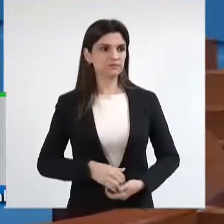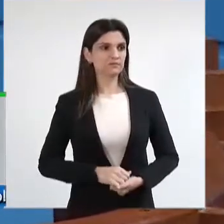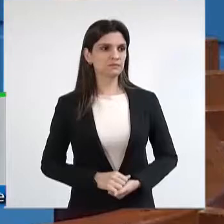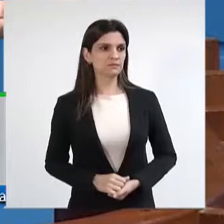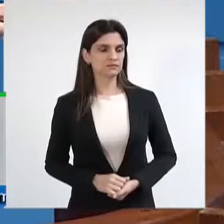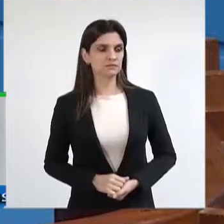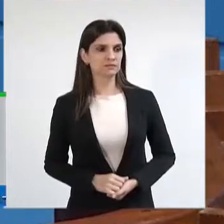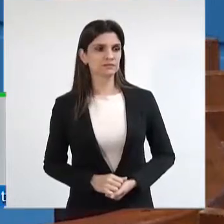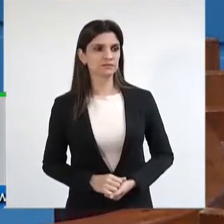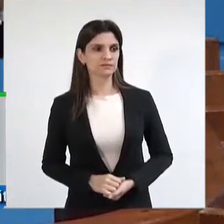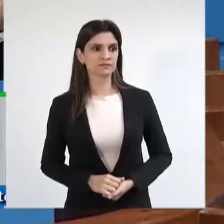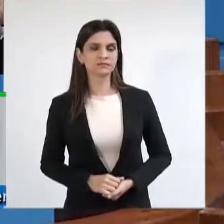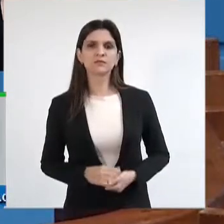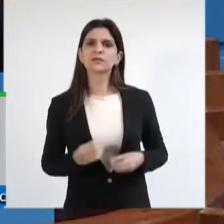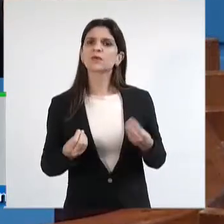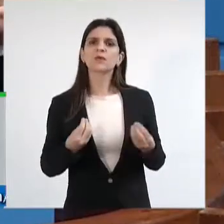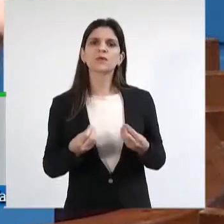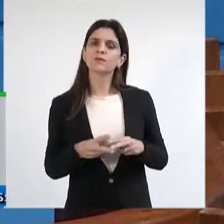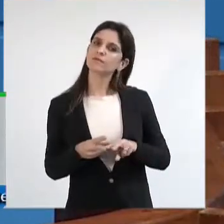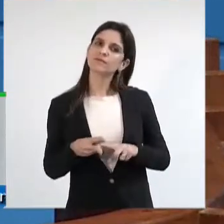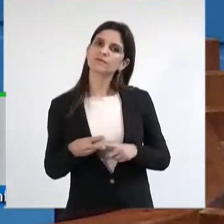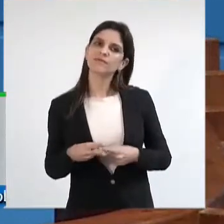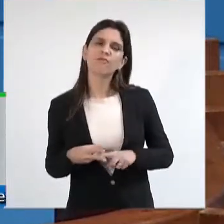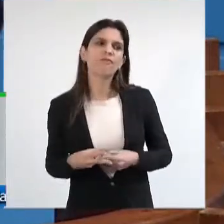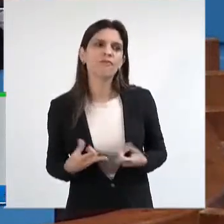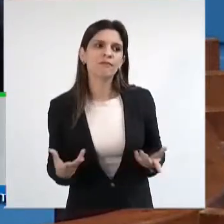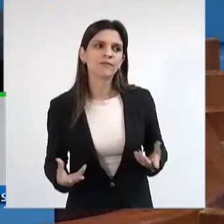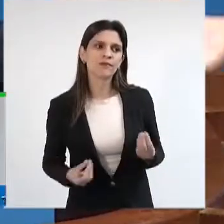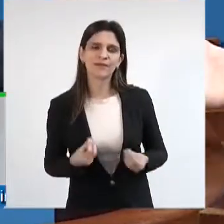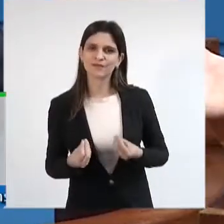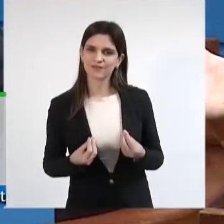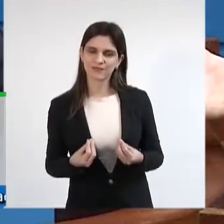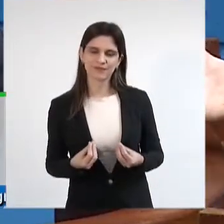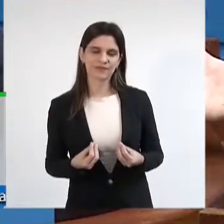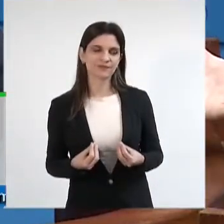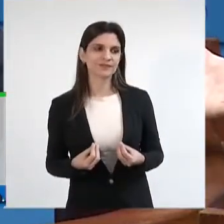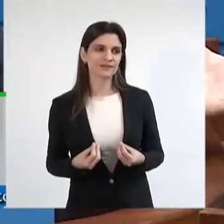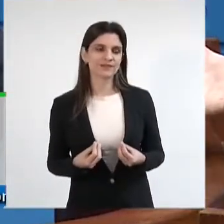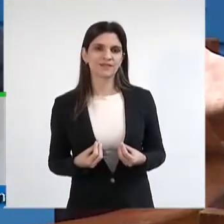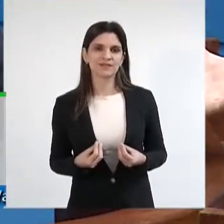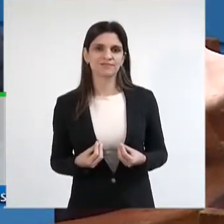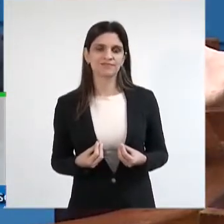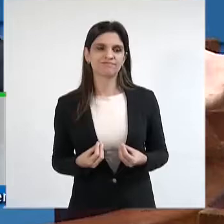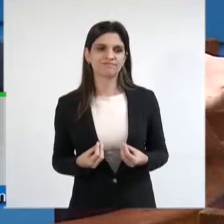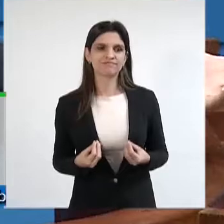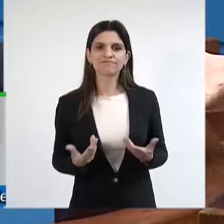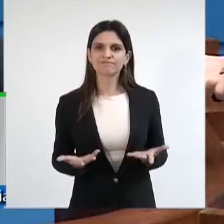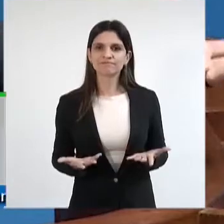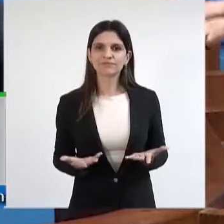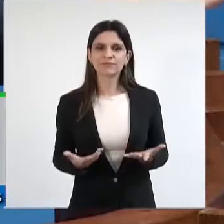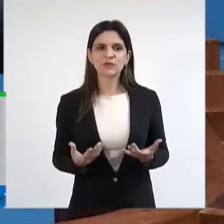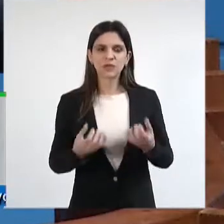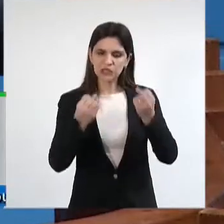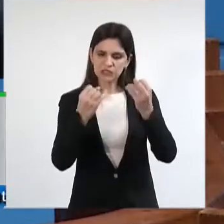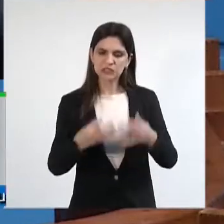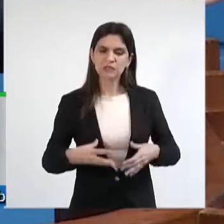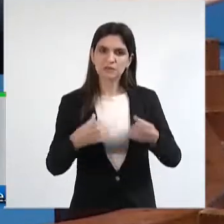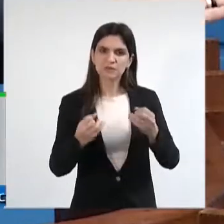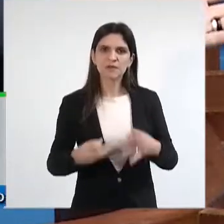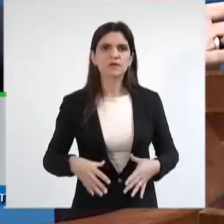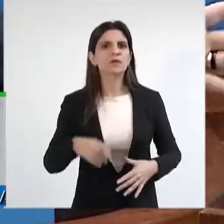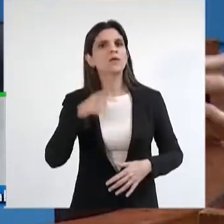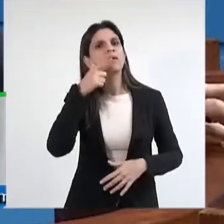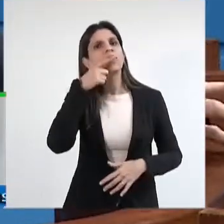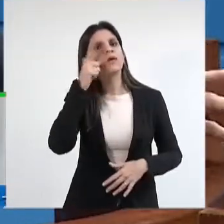consertar as coisas assim, porque o presidente, ele fala um absurdo, né? Como ele falou ontem, os estudantes são